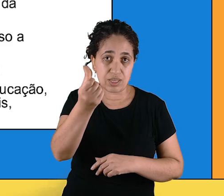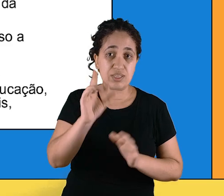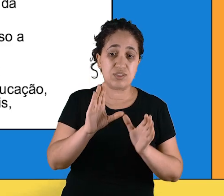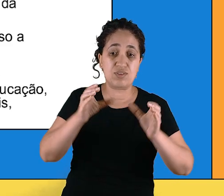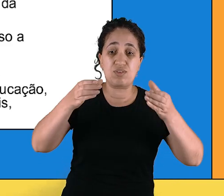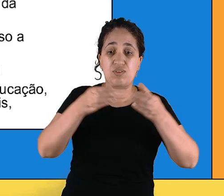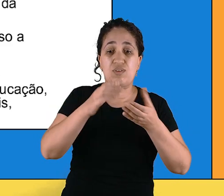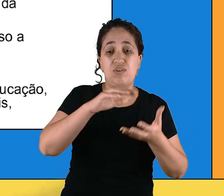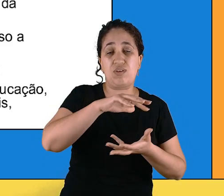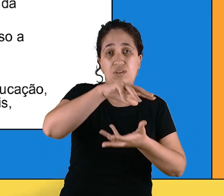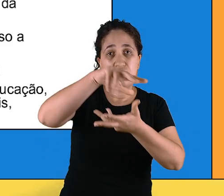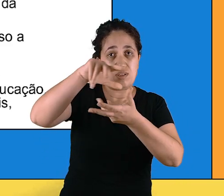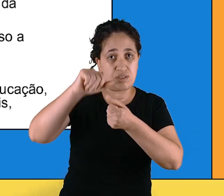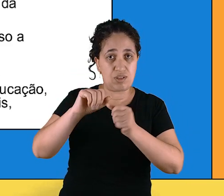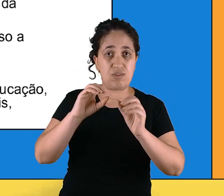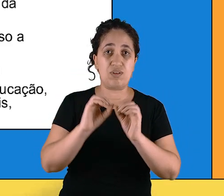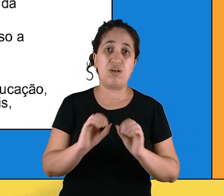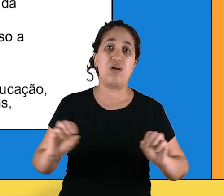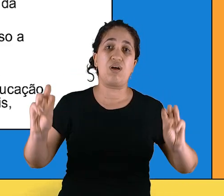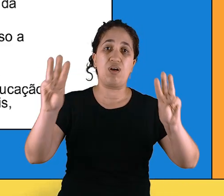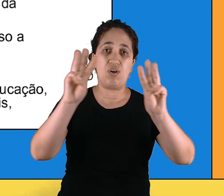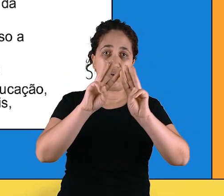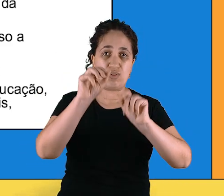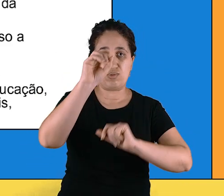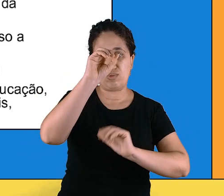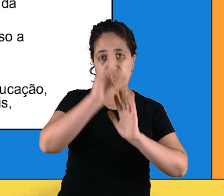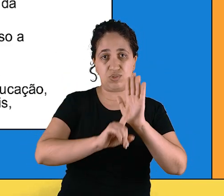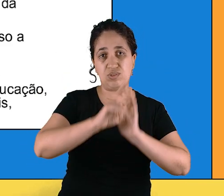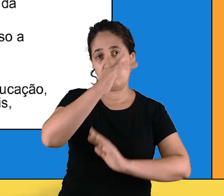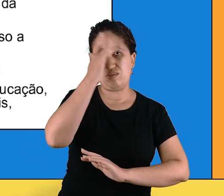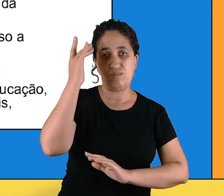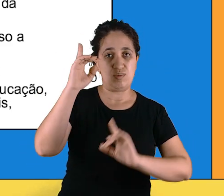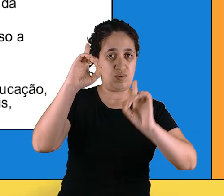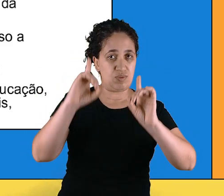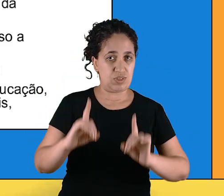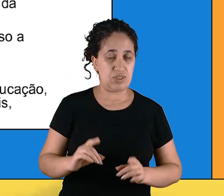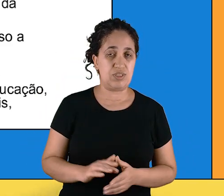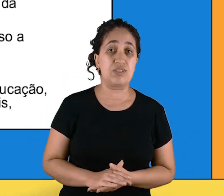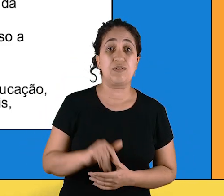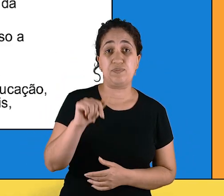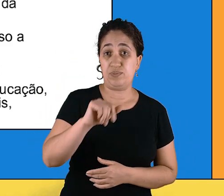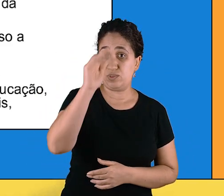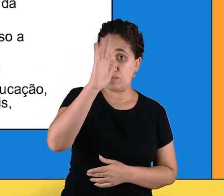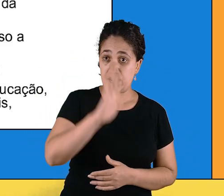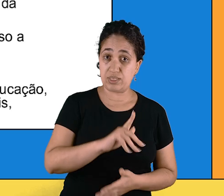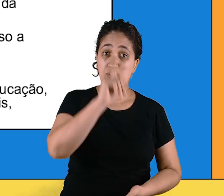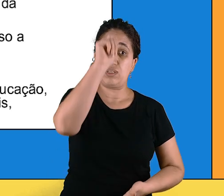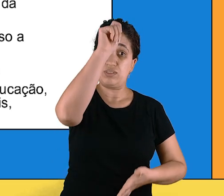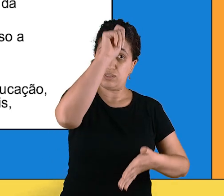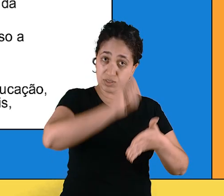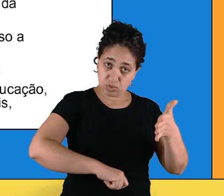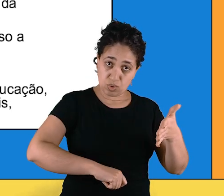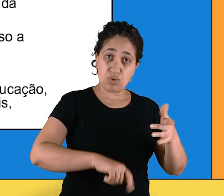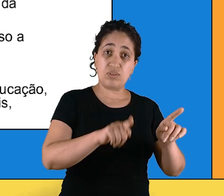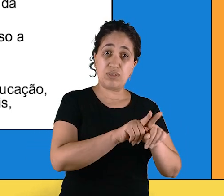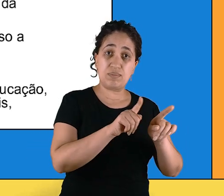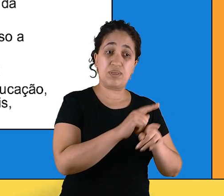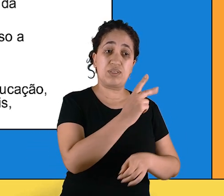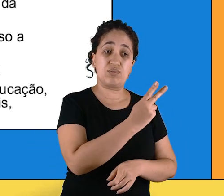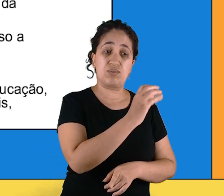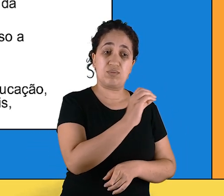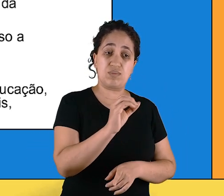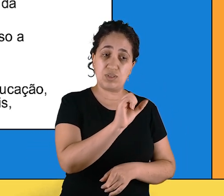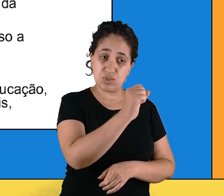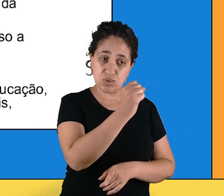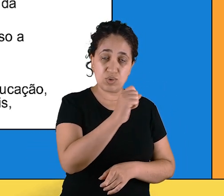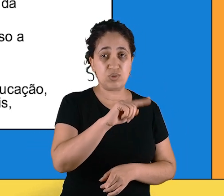Convenção Internacional da Organização das Nações Unidas para o Direito das Pessoas com Deficiência. O Brasil assinou o protocolo facultativo em